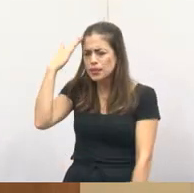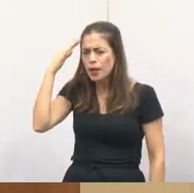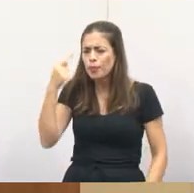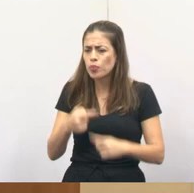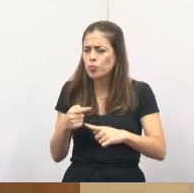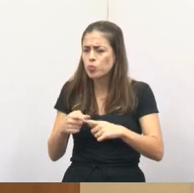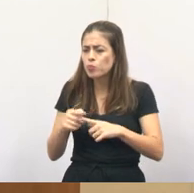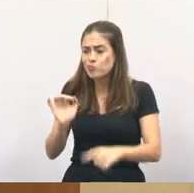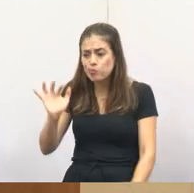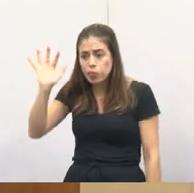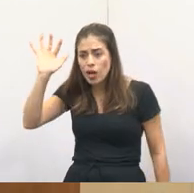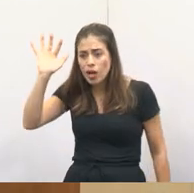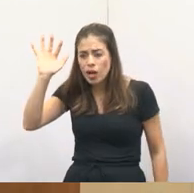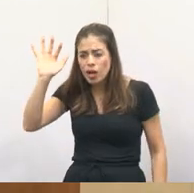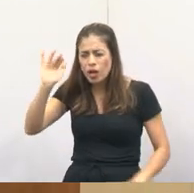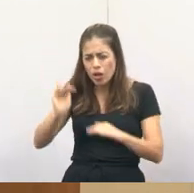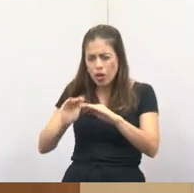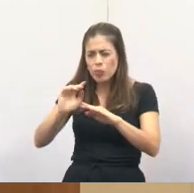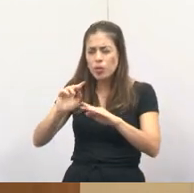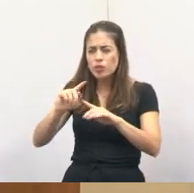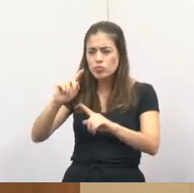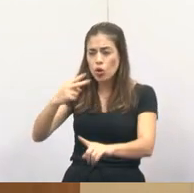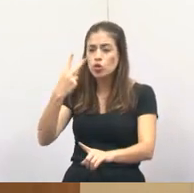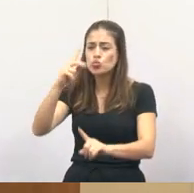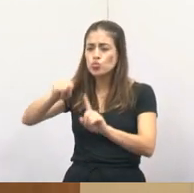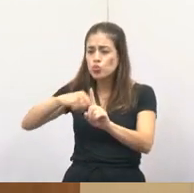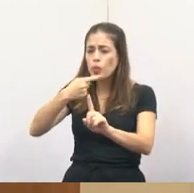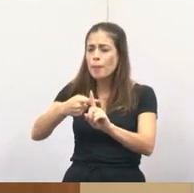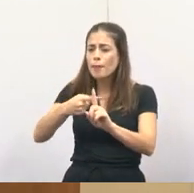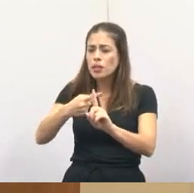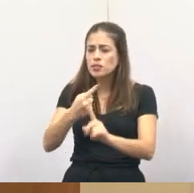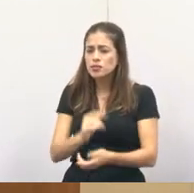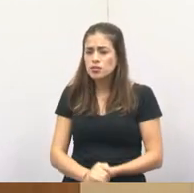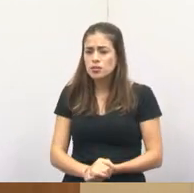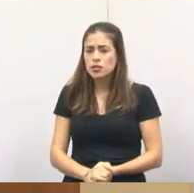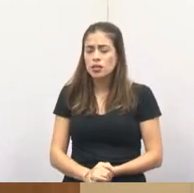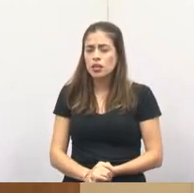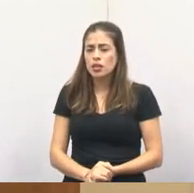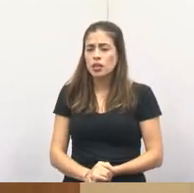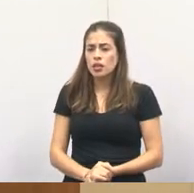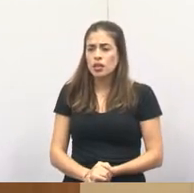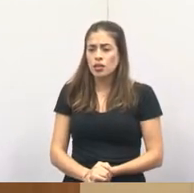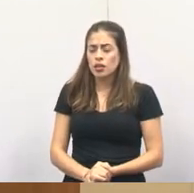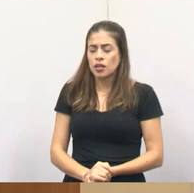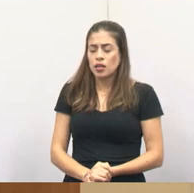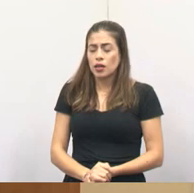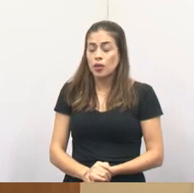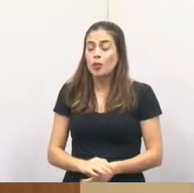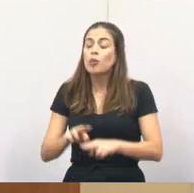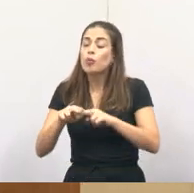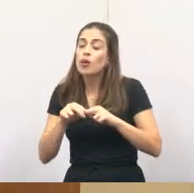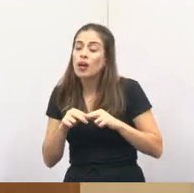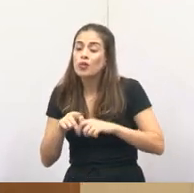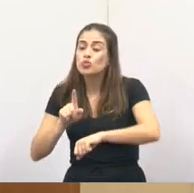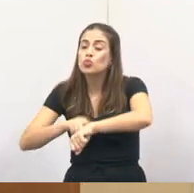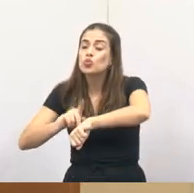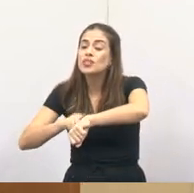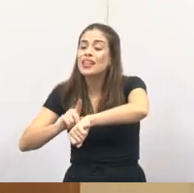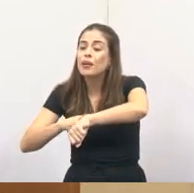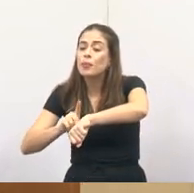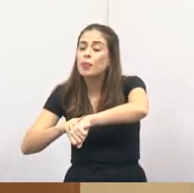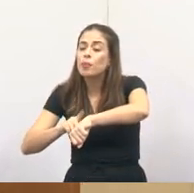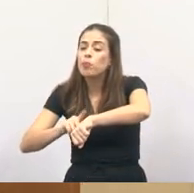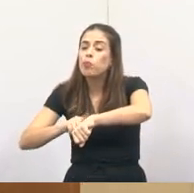o custo dessa obra dobrou por causa da demora porque se você fala que vai construir uma obra em dois anos e leva